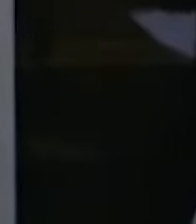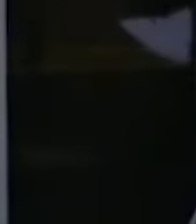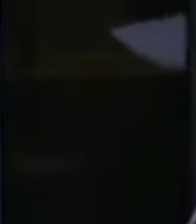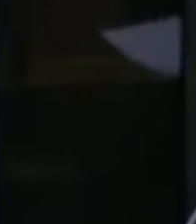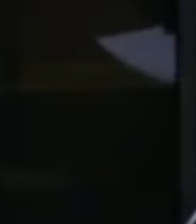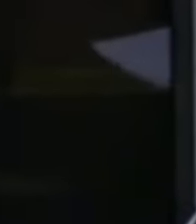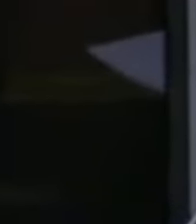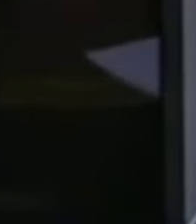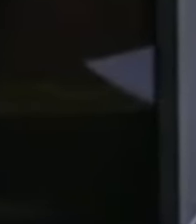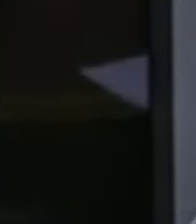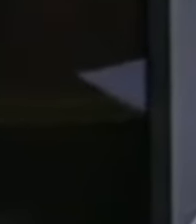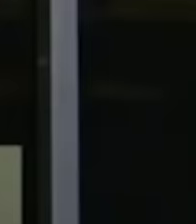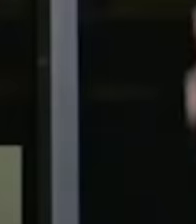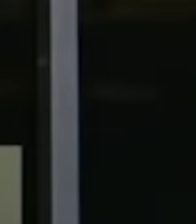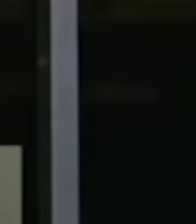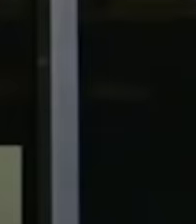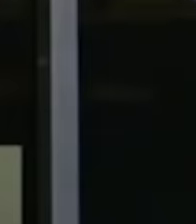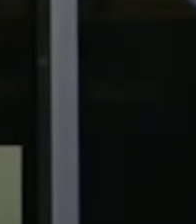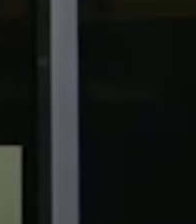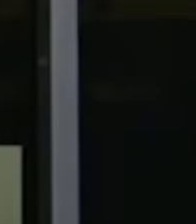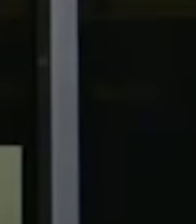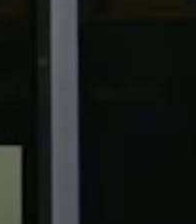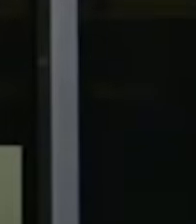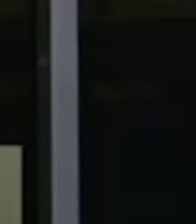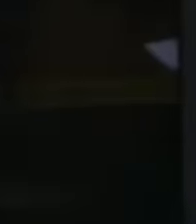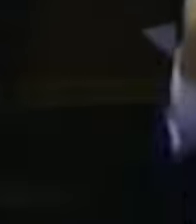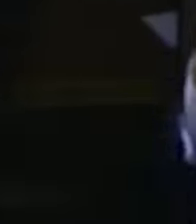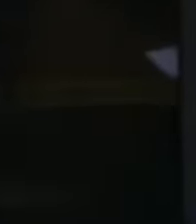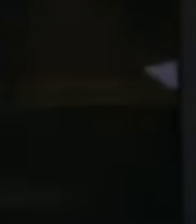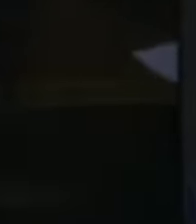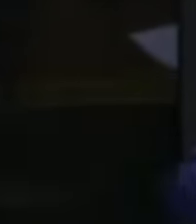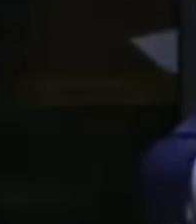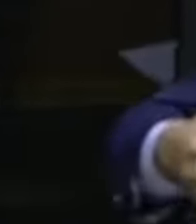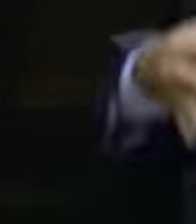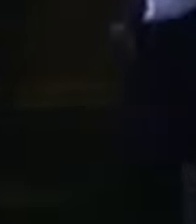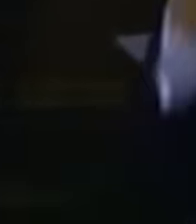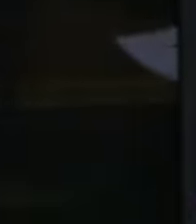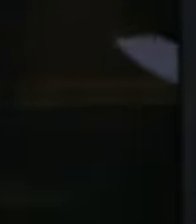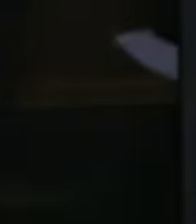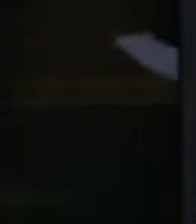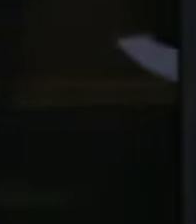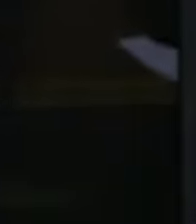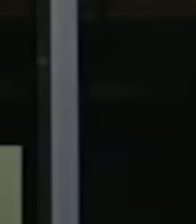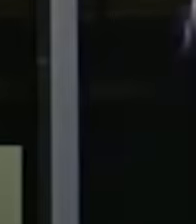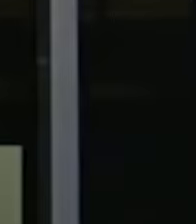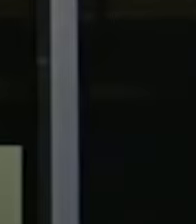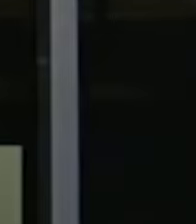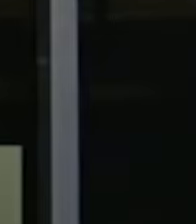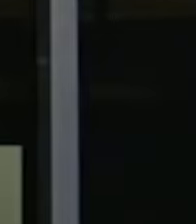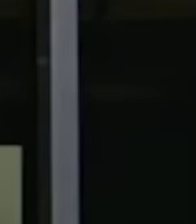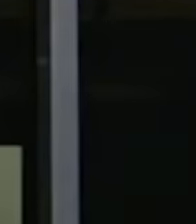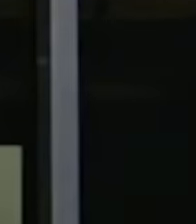casal de Luo pro Palácio da Alvorada num sofá com controle remoto Enquanto isso a população paga mais imposto um